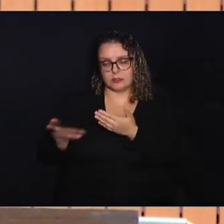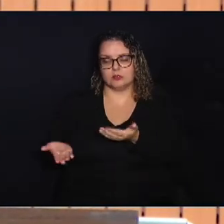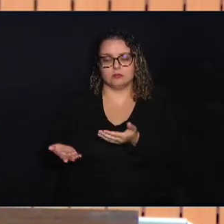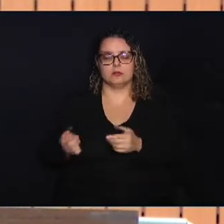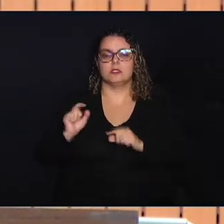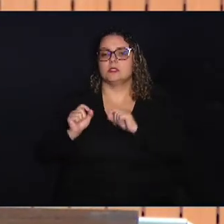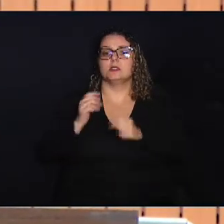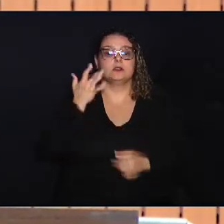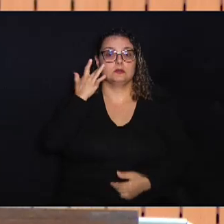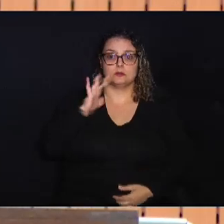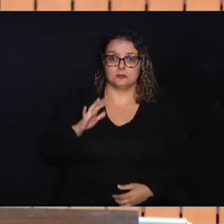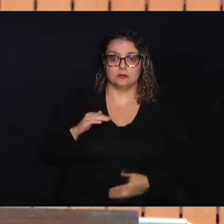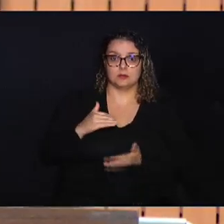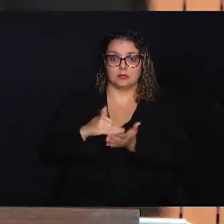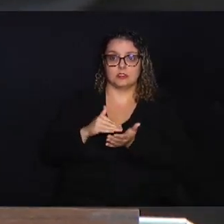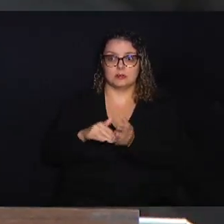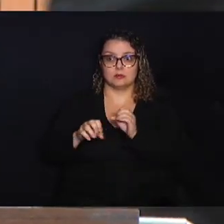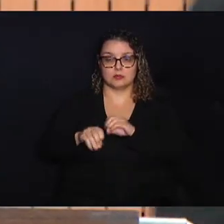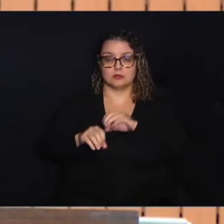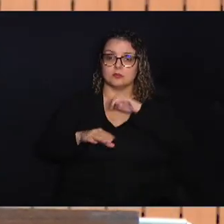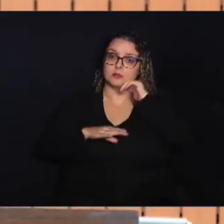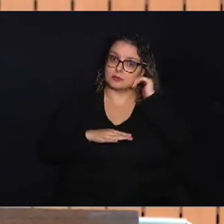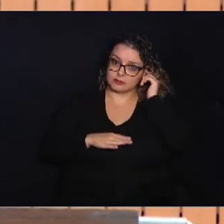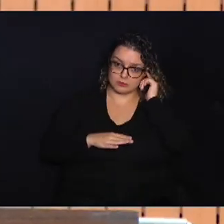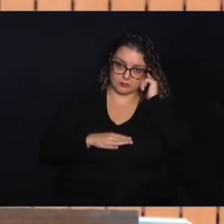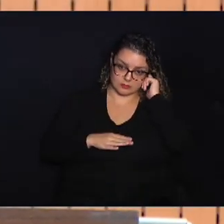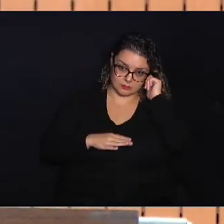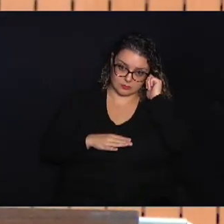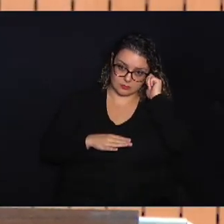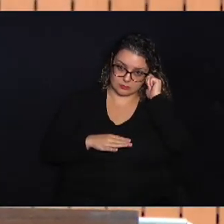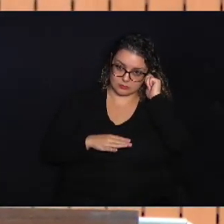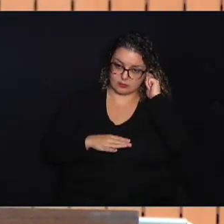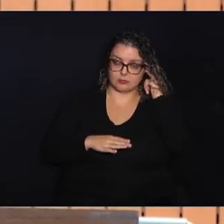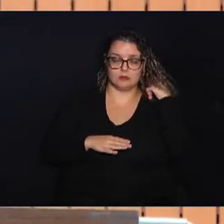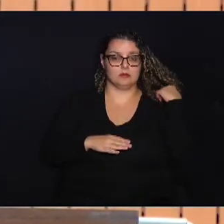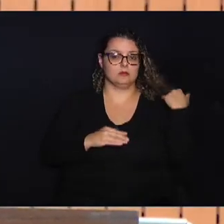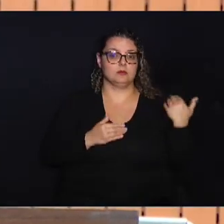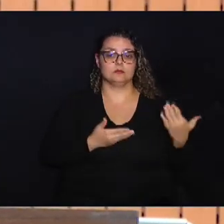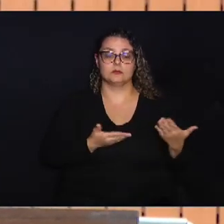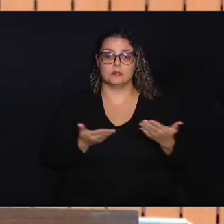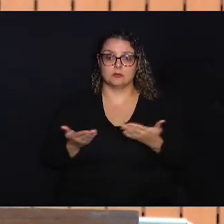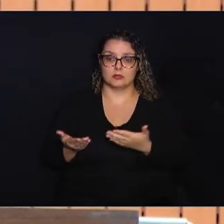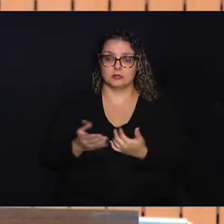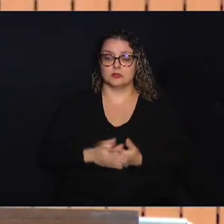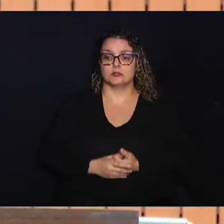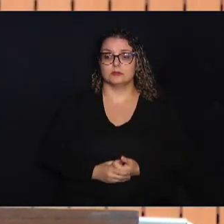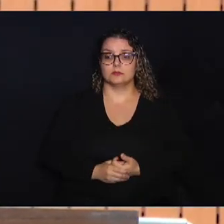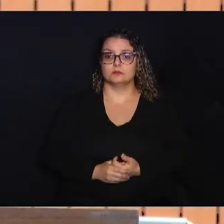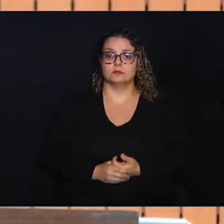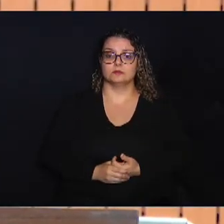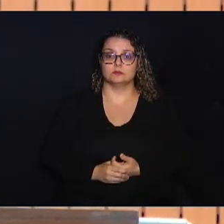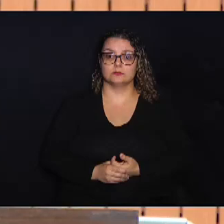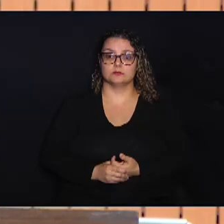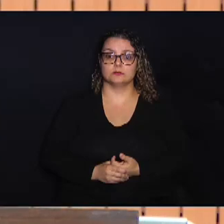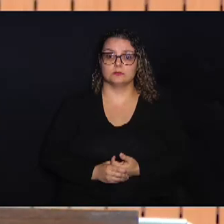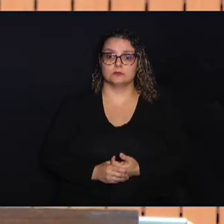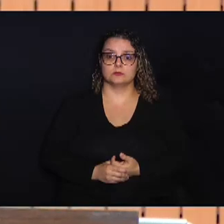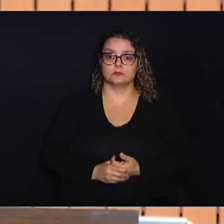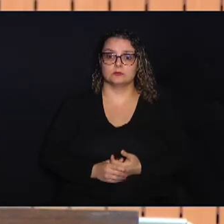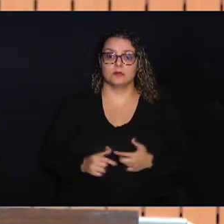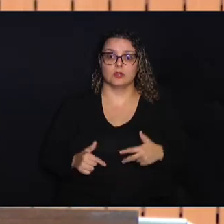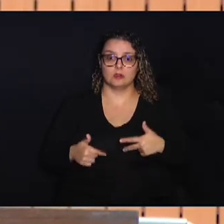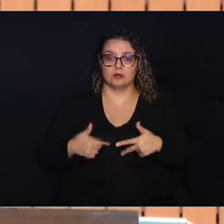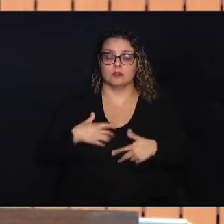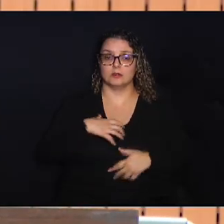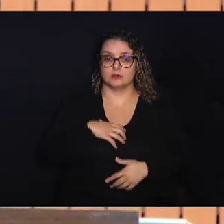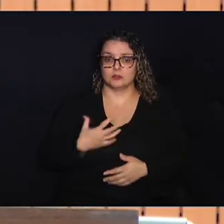Secretaria Municipal de Educação está apresentando está atuando numa forma que